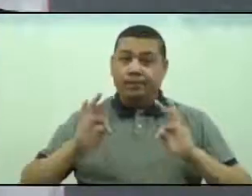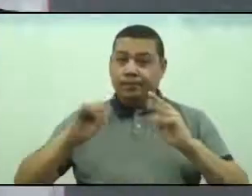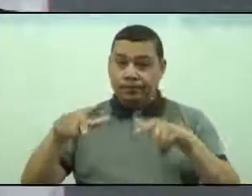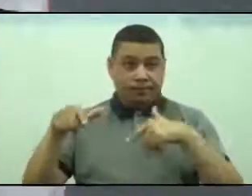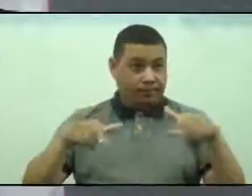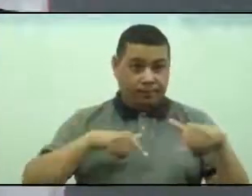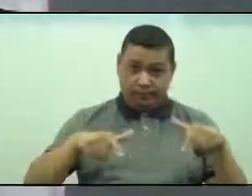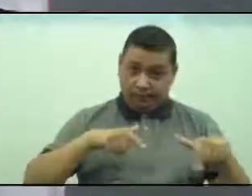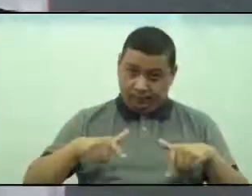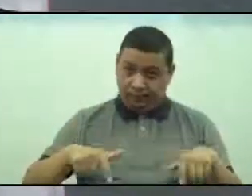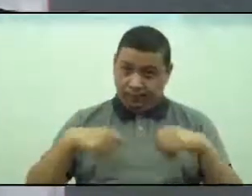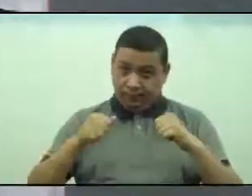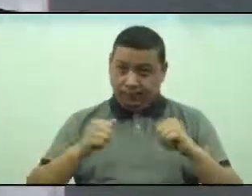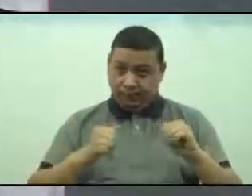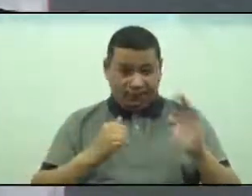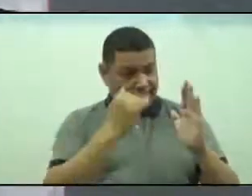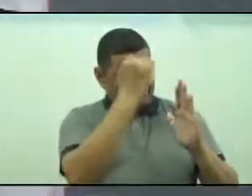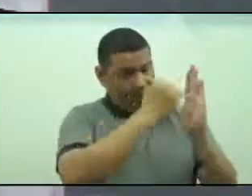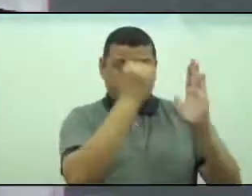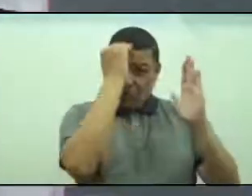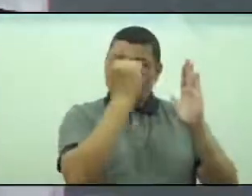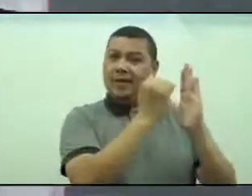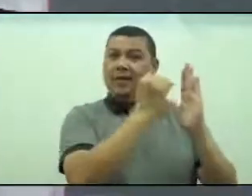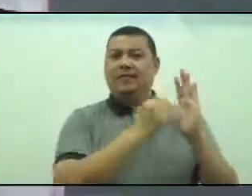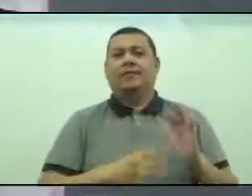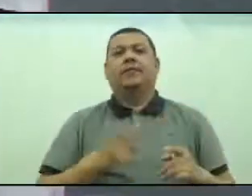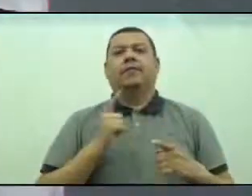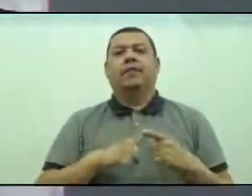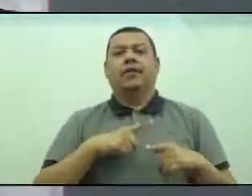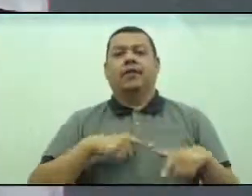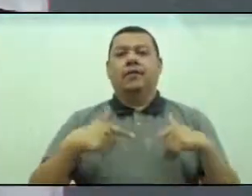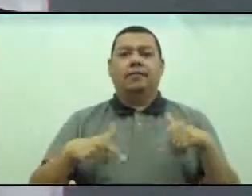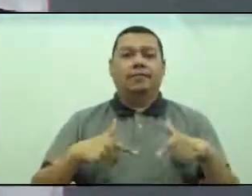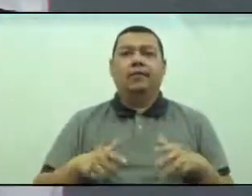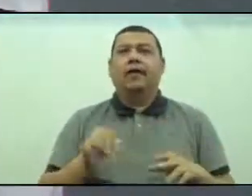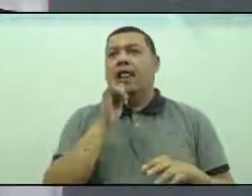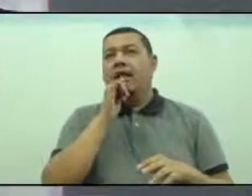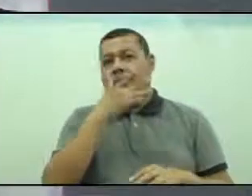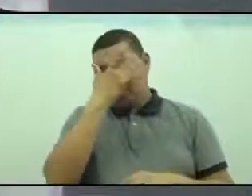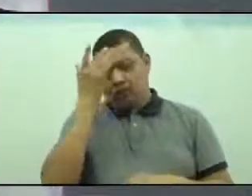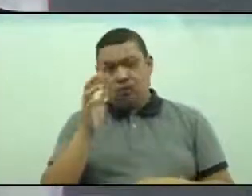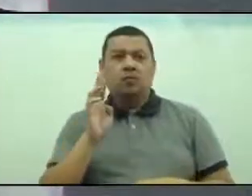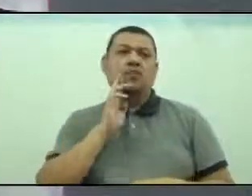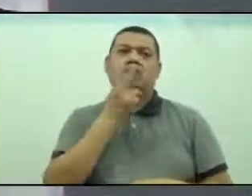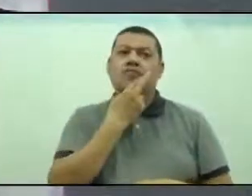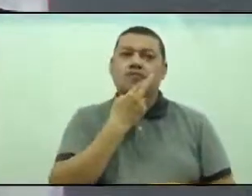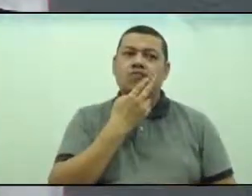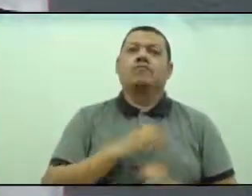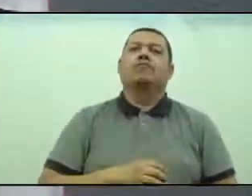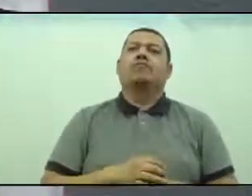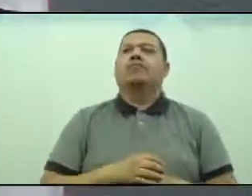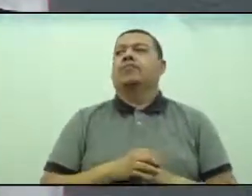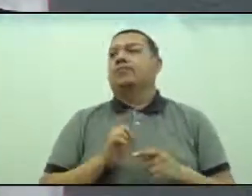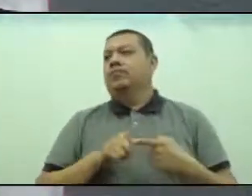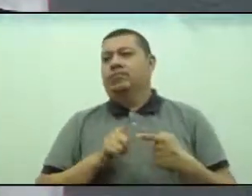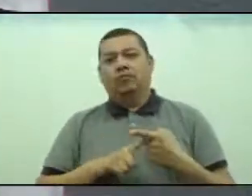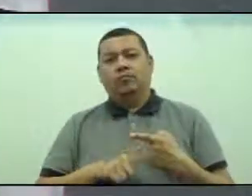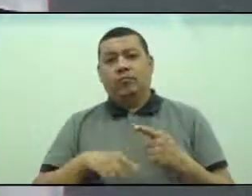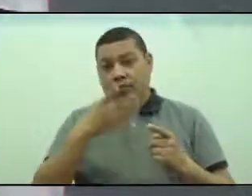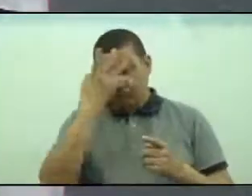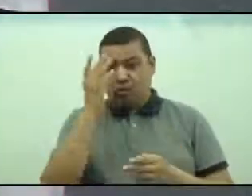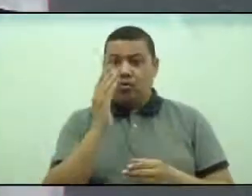atividade, precisa trabalhar. Que seja a pessoa do restaurante, da lanchonete, né? O